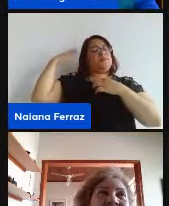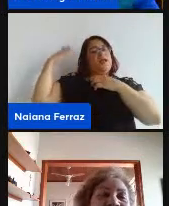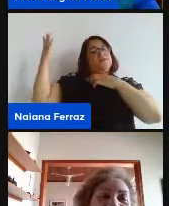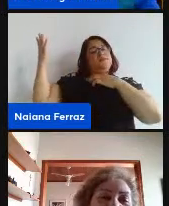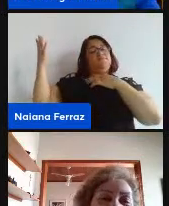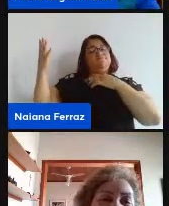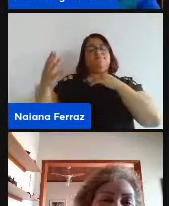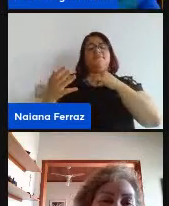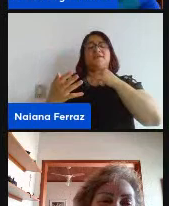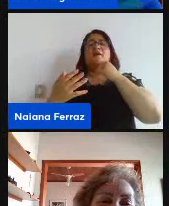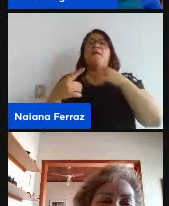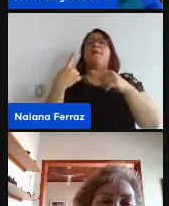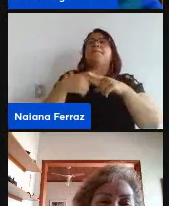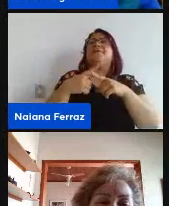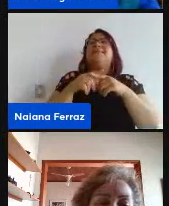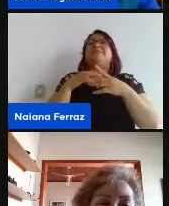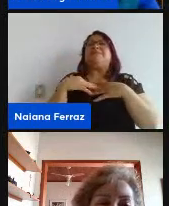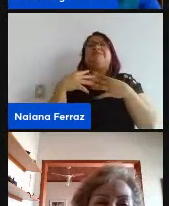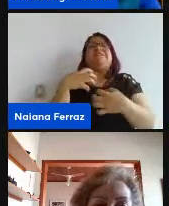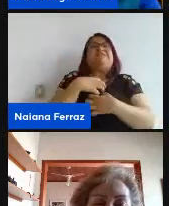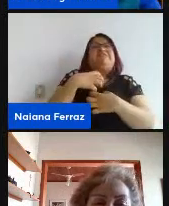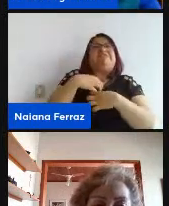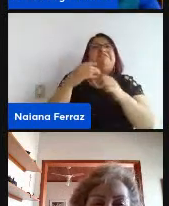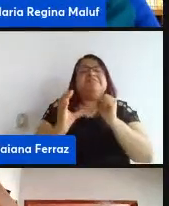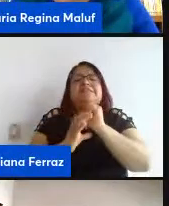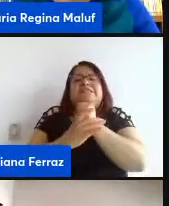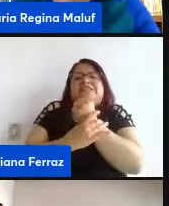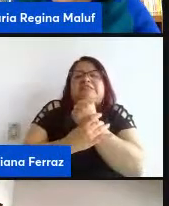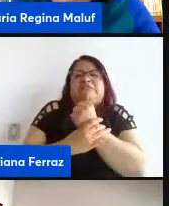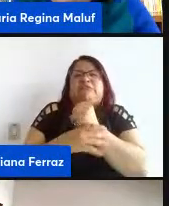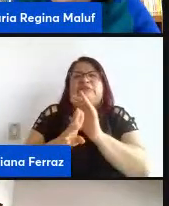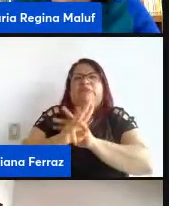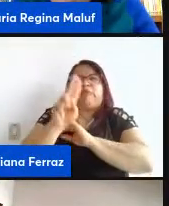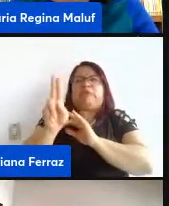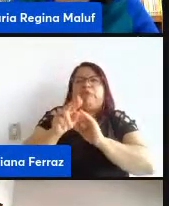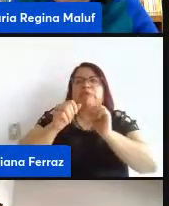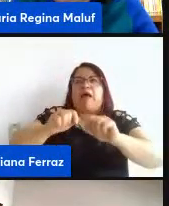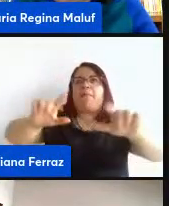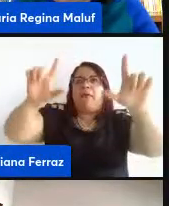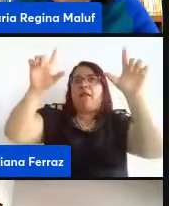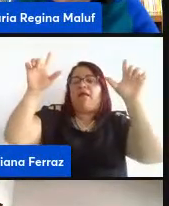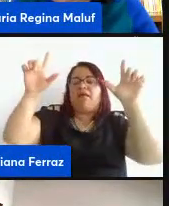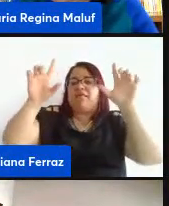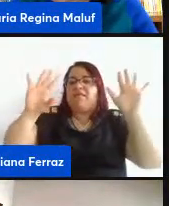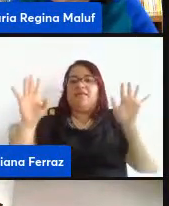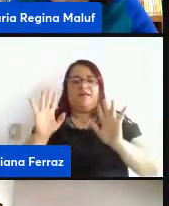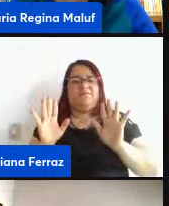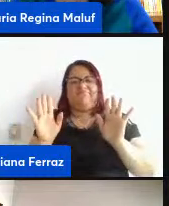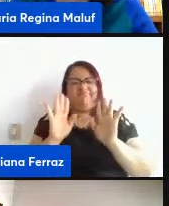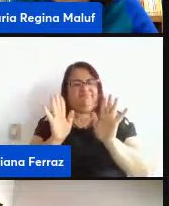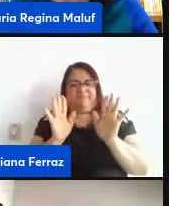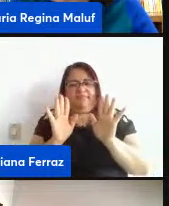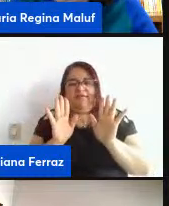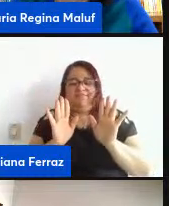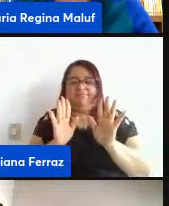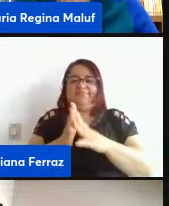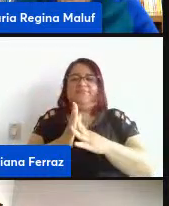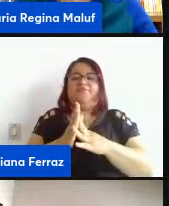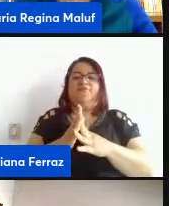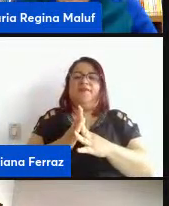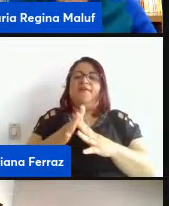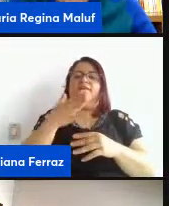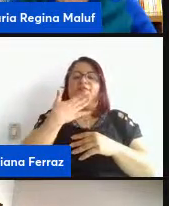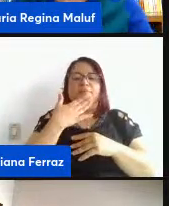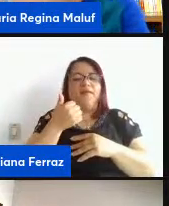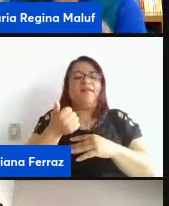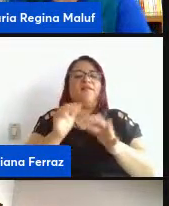me sinto muito seguro de usar slides aqui no StreamYard, então eu preferi fazer